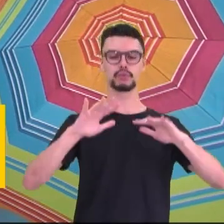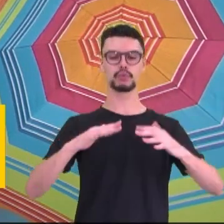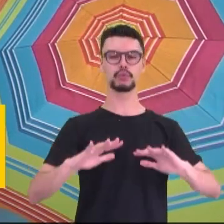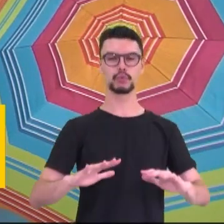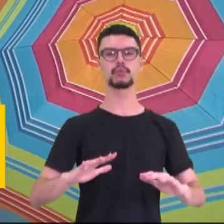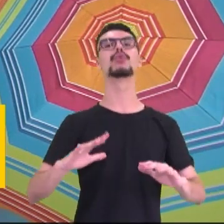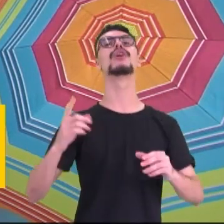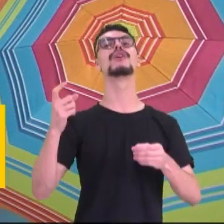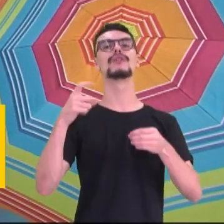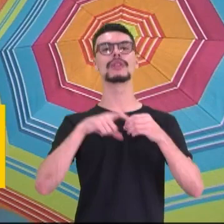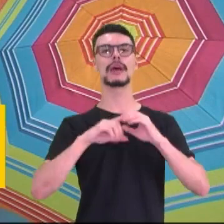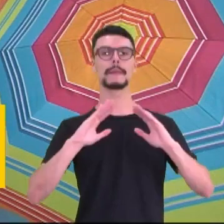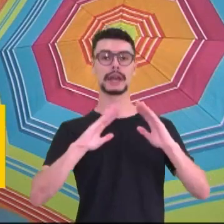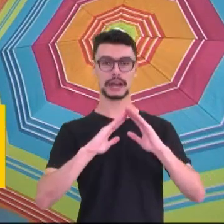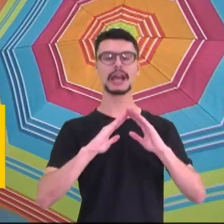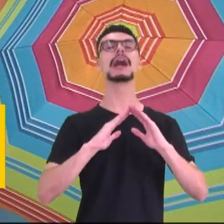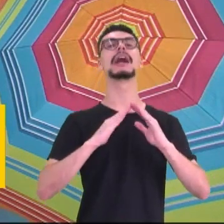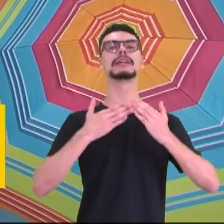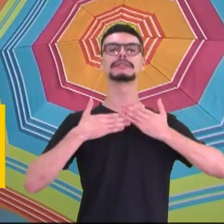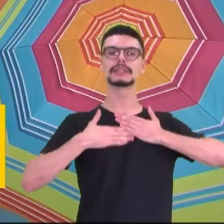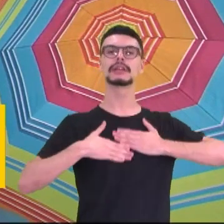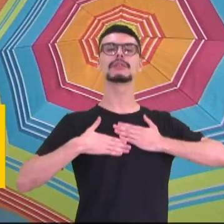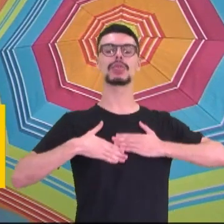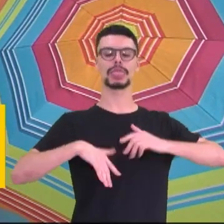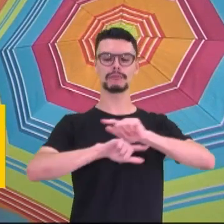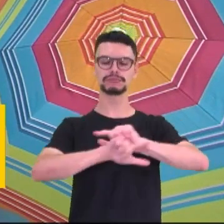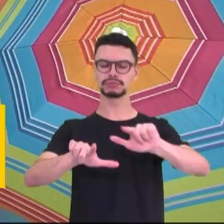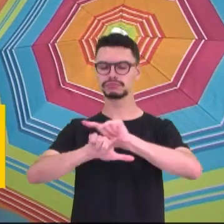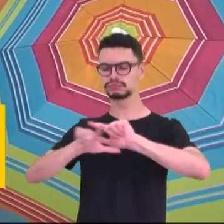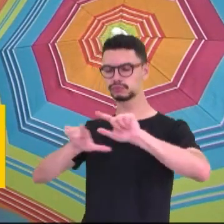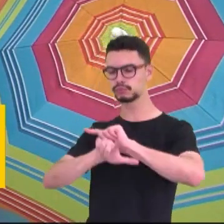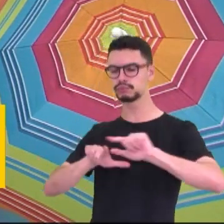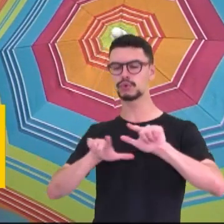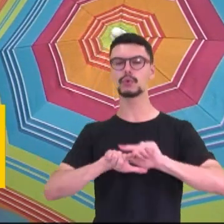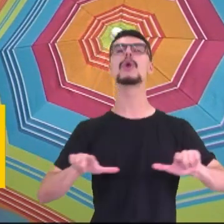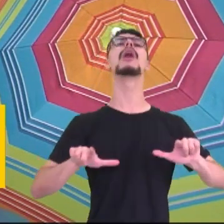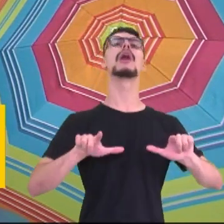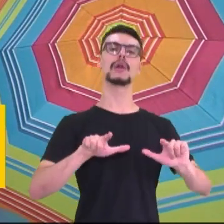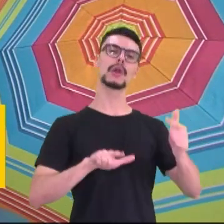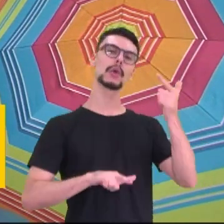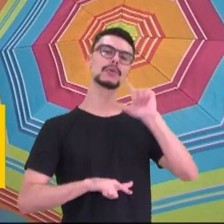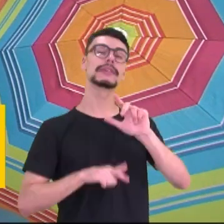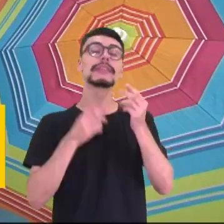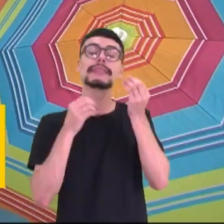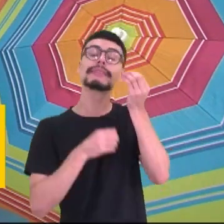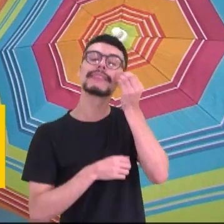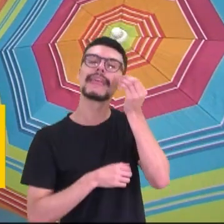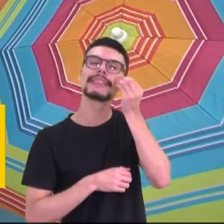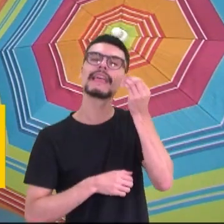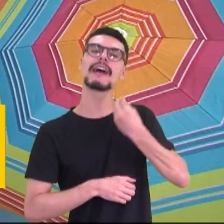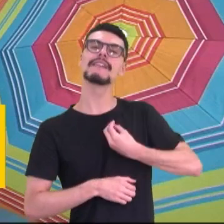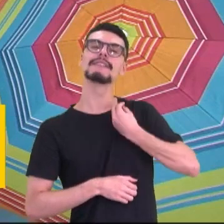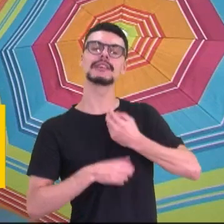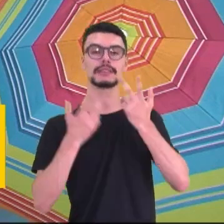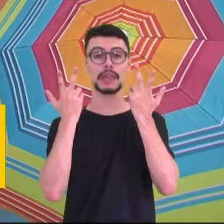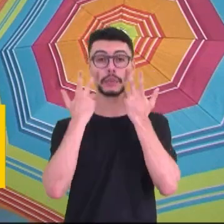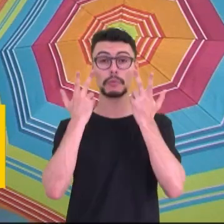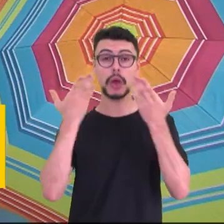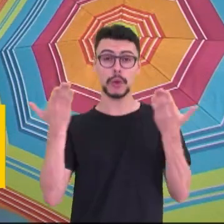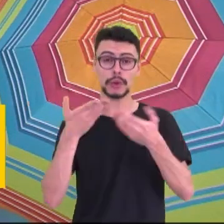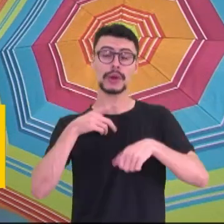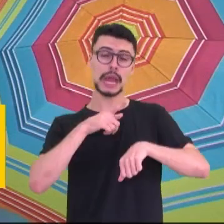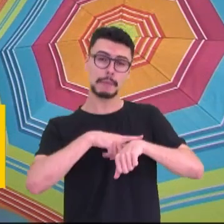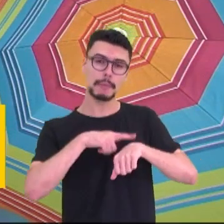poder retornar, então fazer aquela limpeza geral e aí sim tentar voltar à rotina normal, né, Bruninha? É esse momento agora de